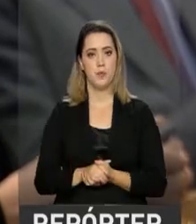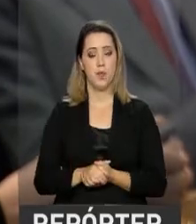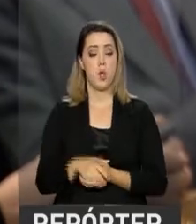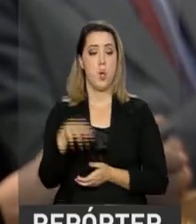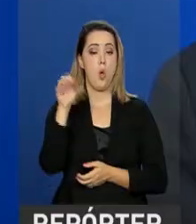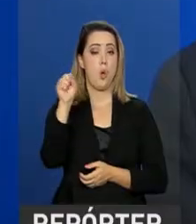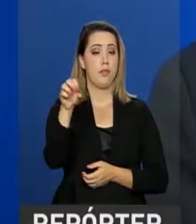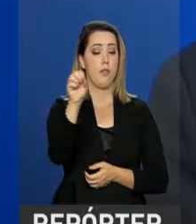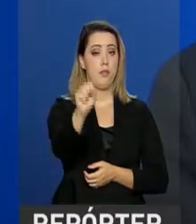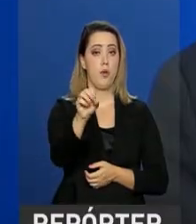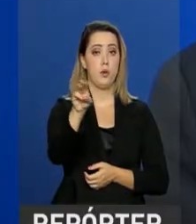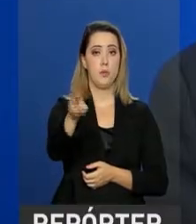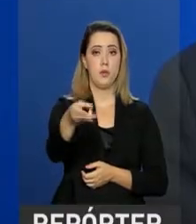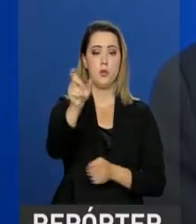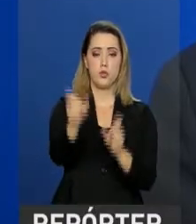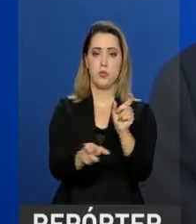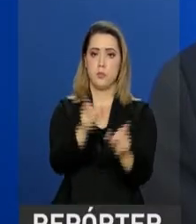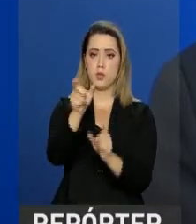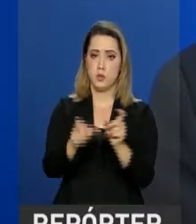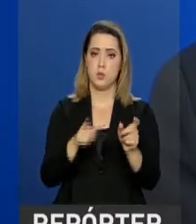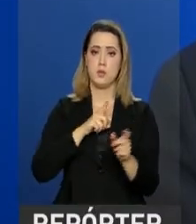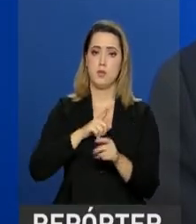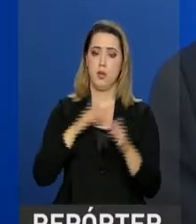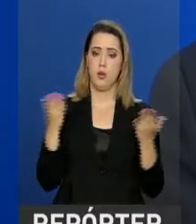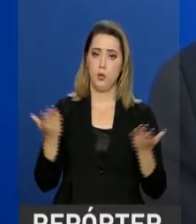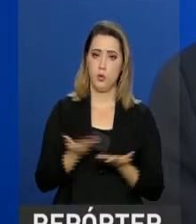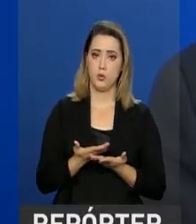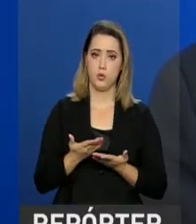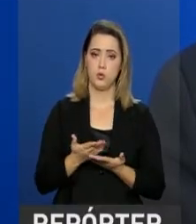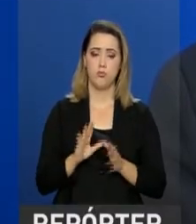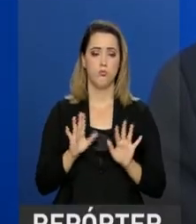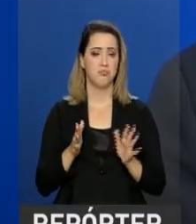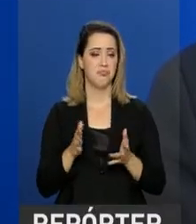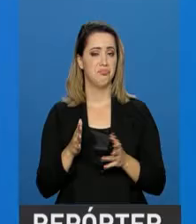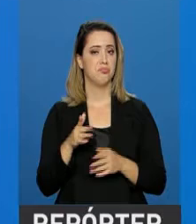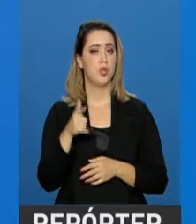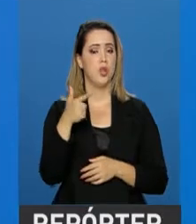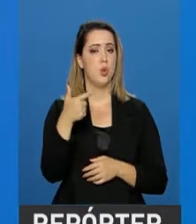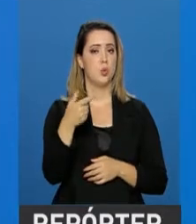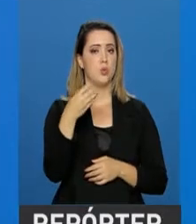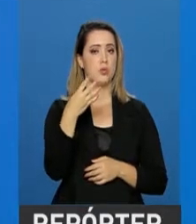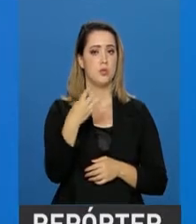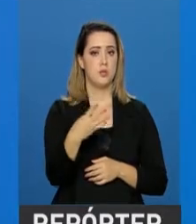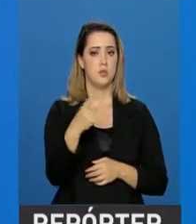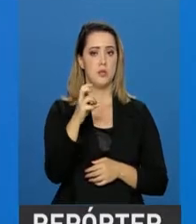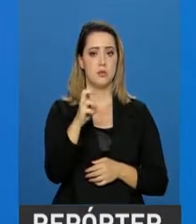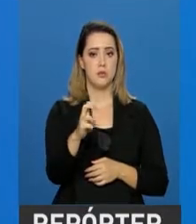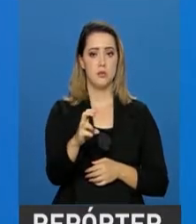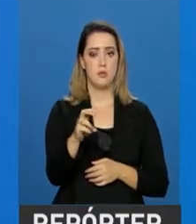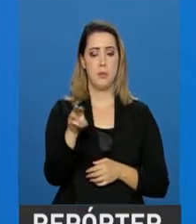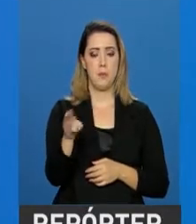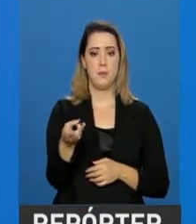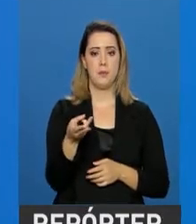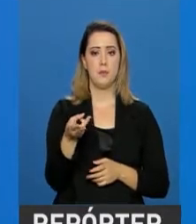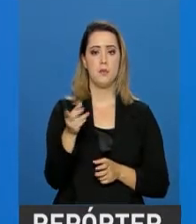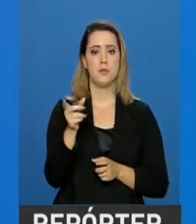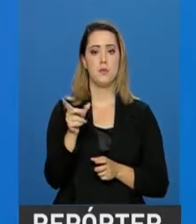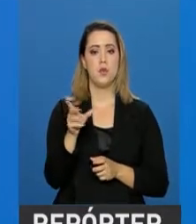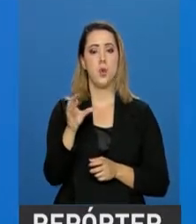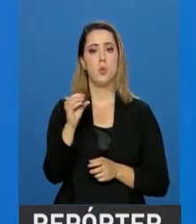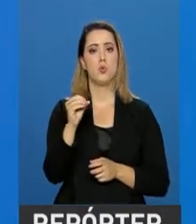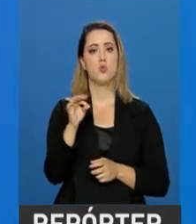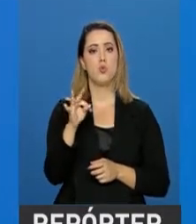88 milhões de brasileiros possuem hoje cerca de 245 milhões de